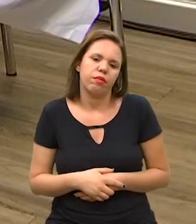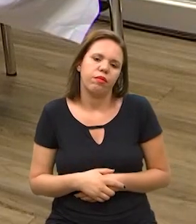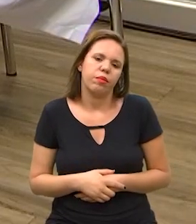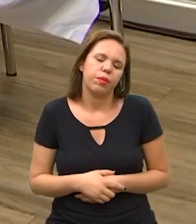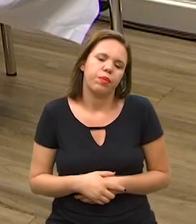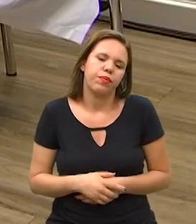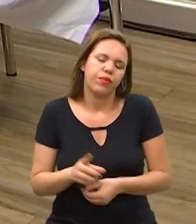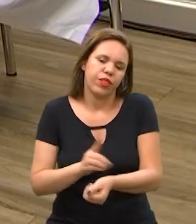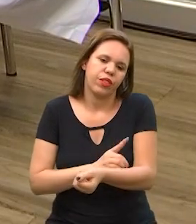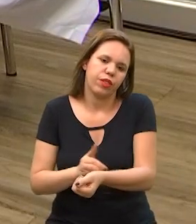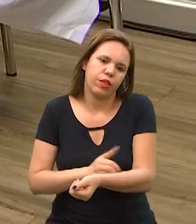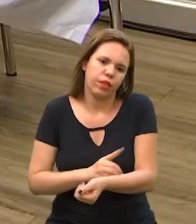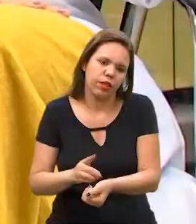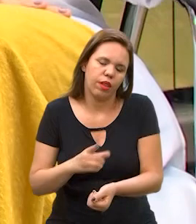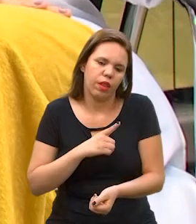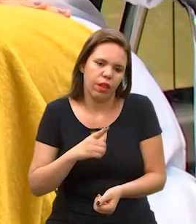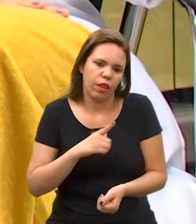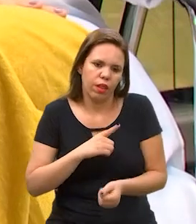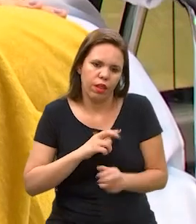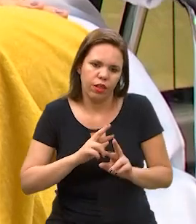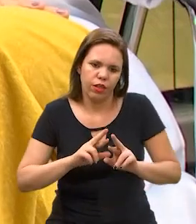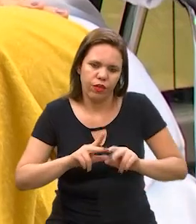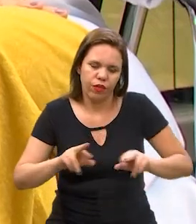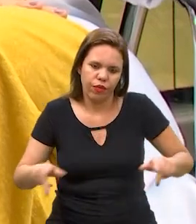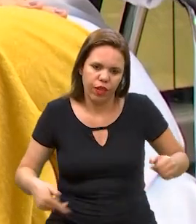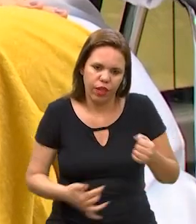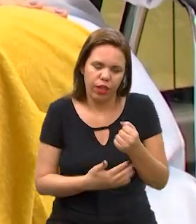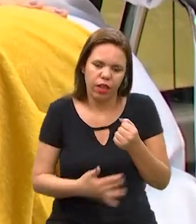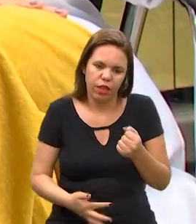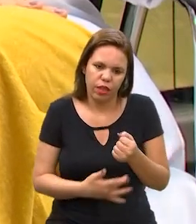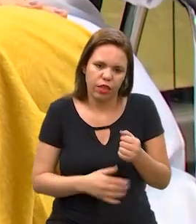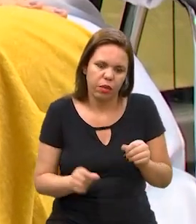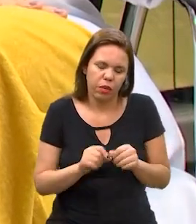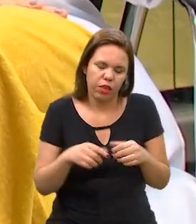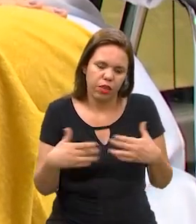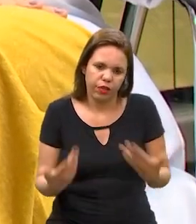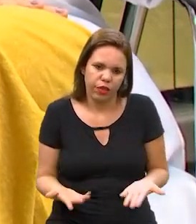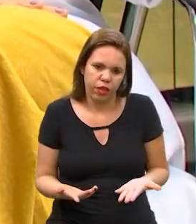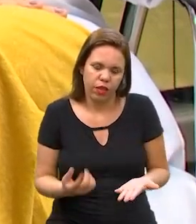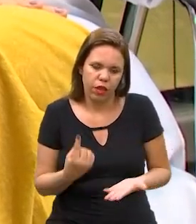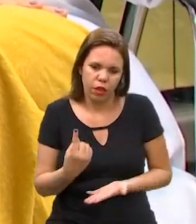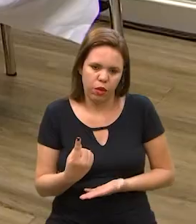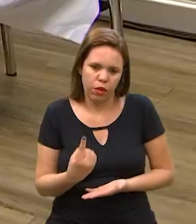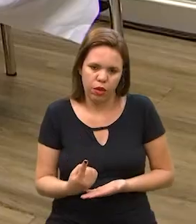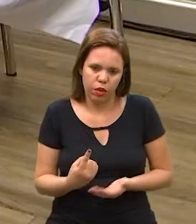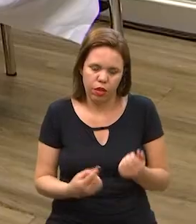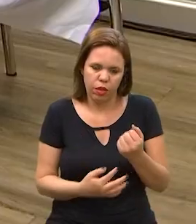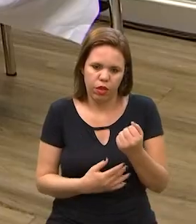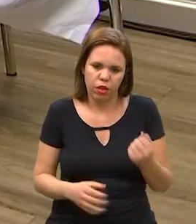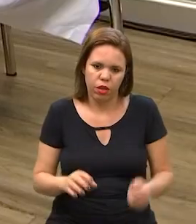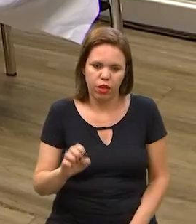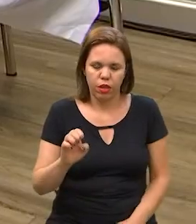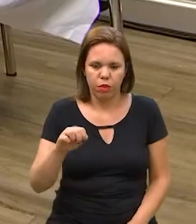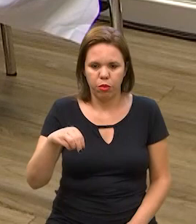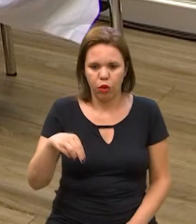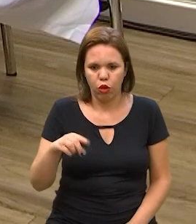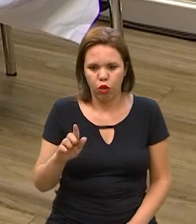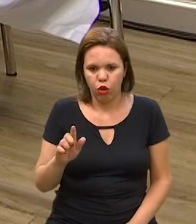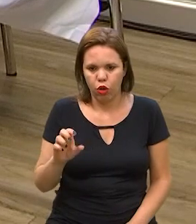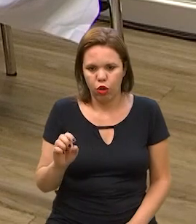É interessante que triglicérides. para diabetes existe um arsenal de exames que podem ser feitos. Mas tem um, que é a hemoglobina